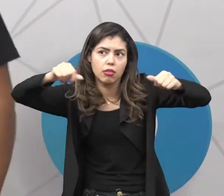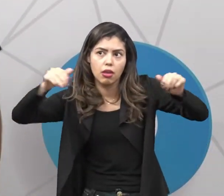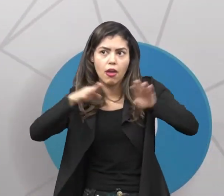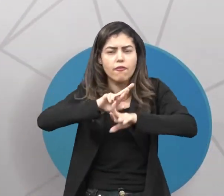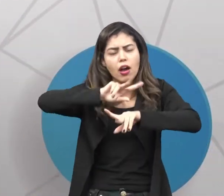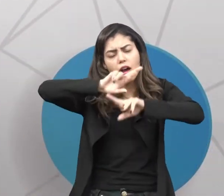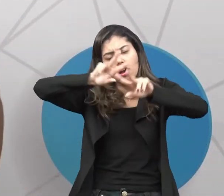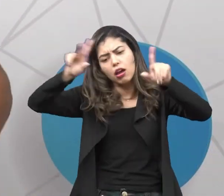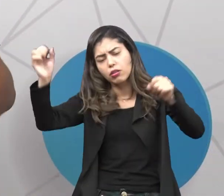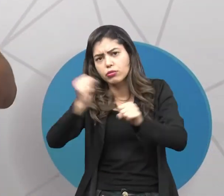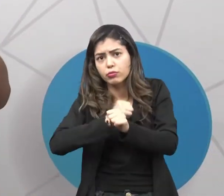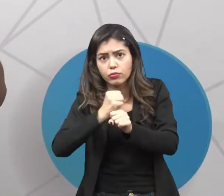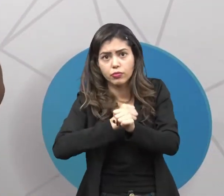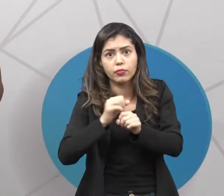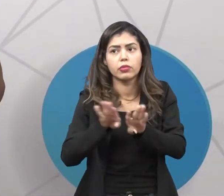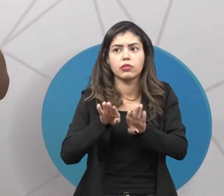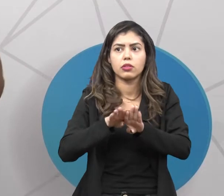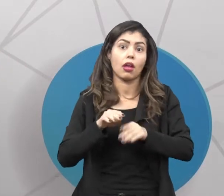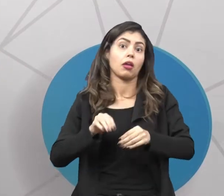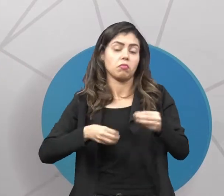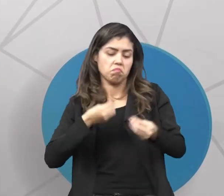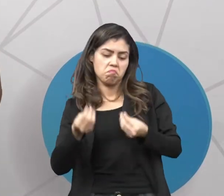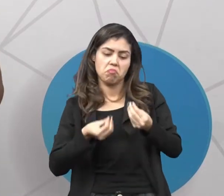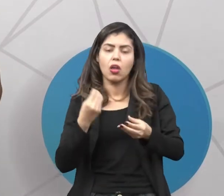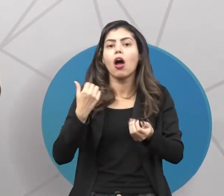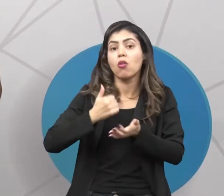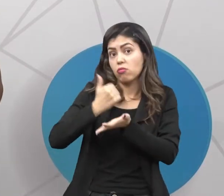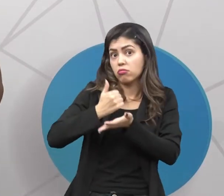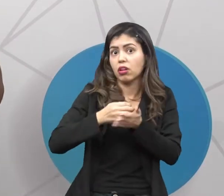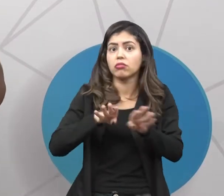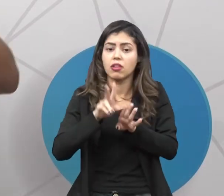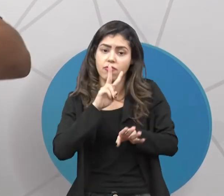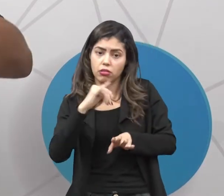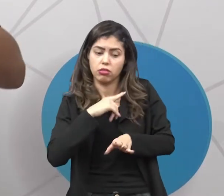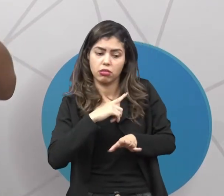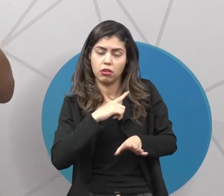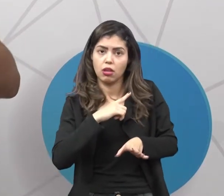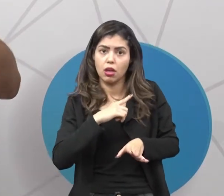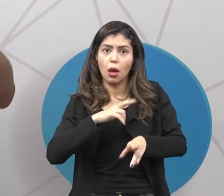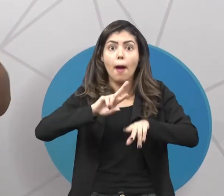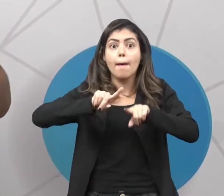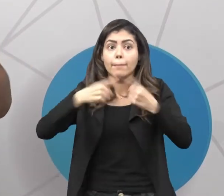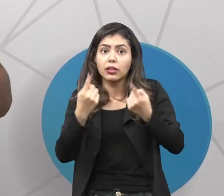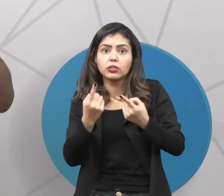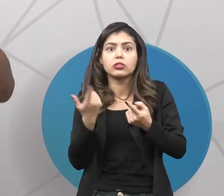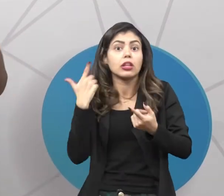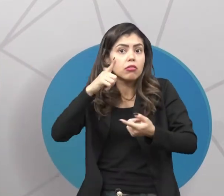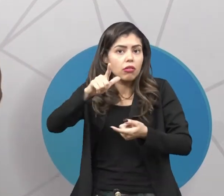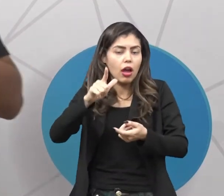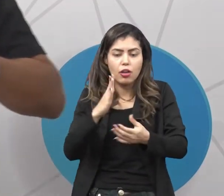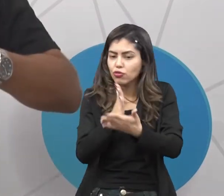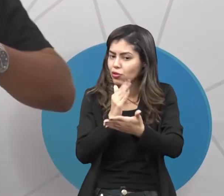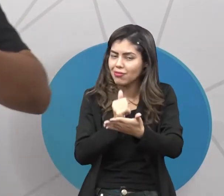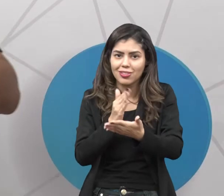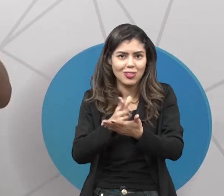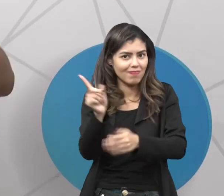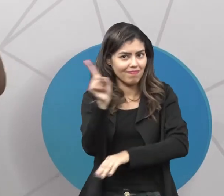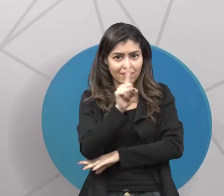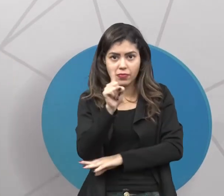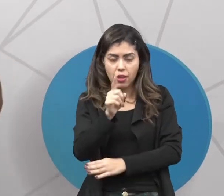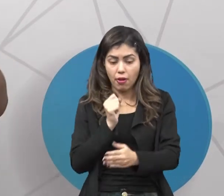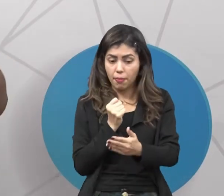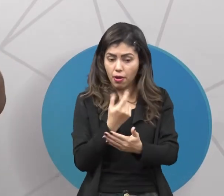vários anos, tá? Depende do contrato. O que ele ganhar, tá? Ele não vai dividir com o dono da terra. Ele vai